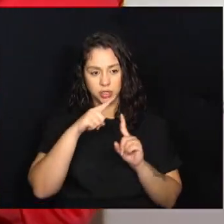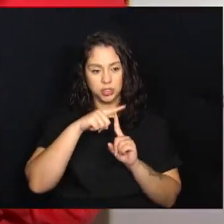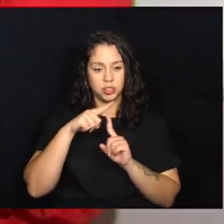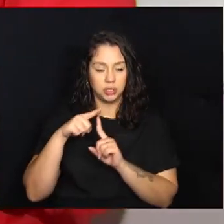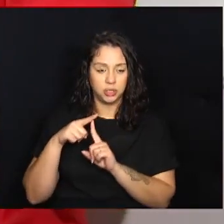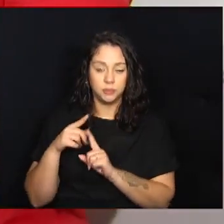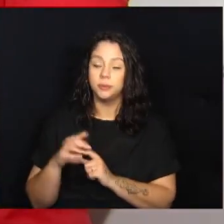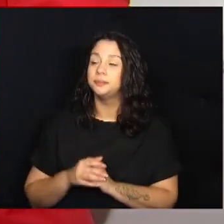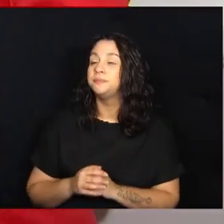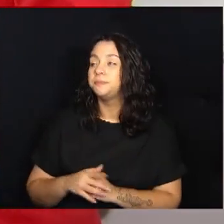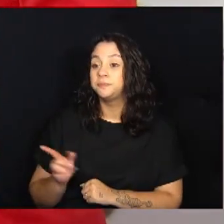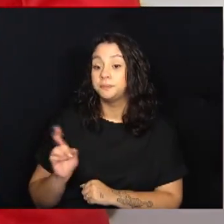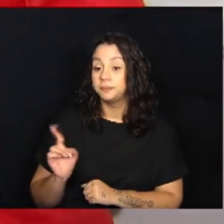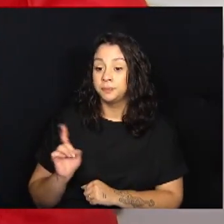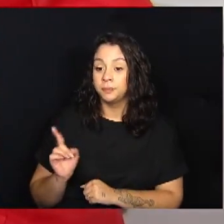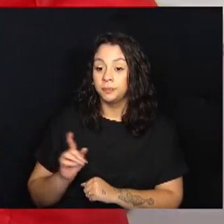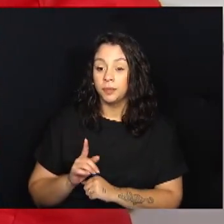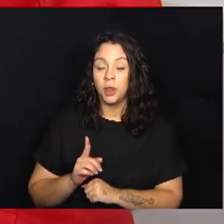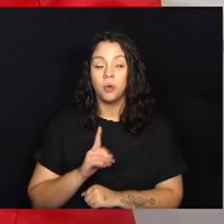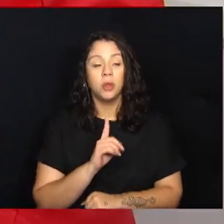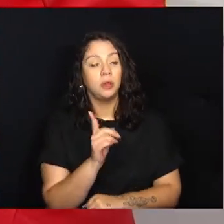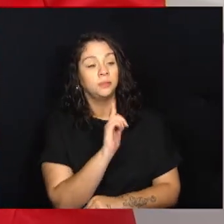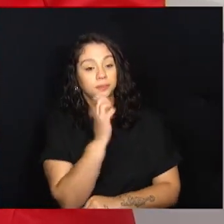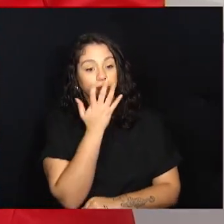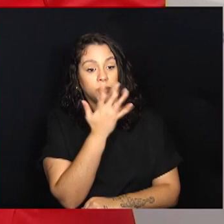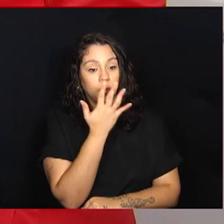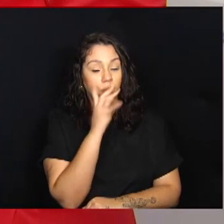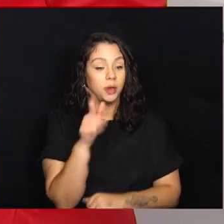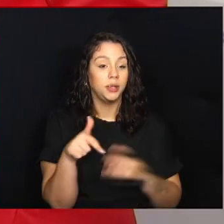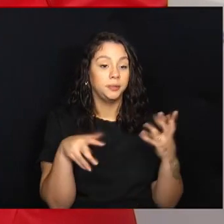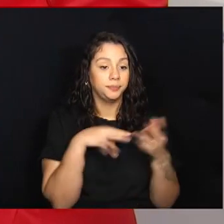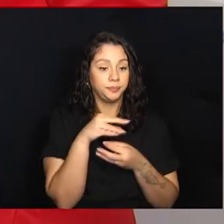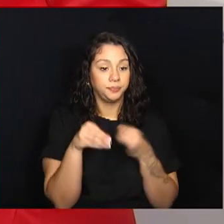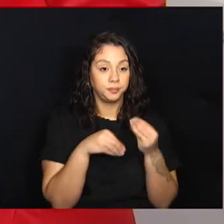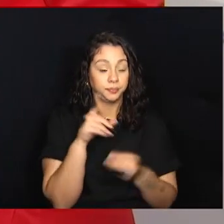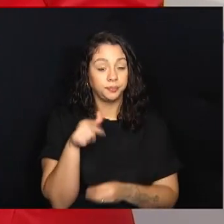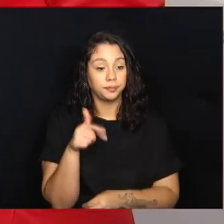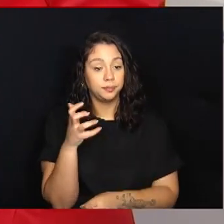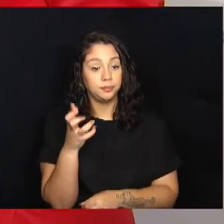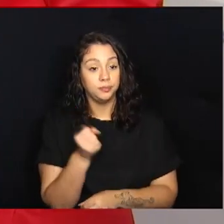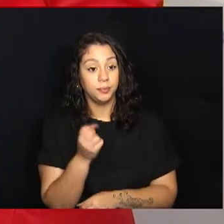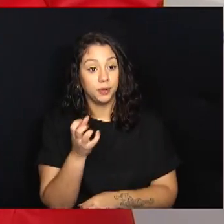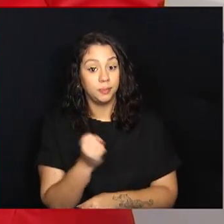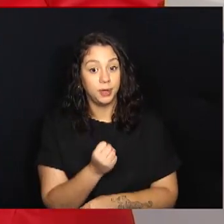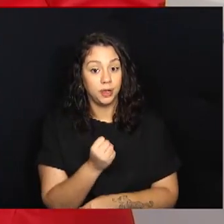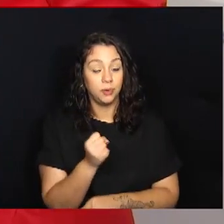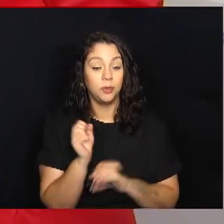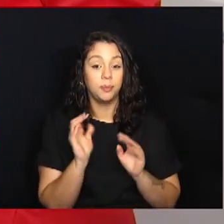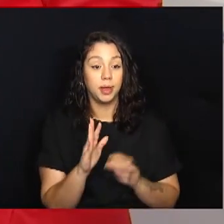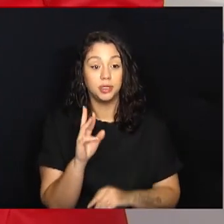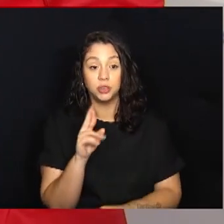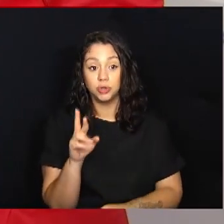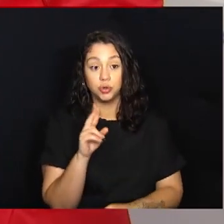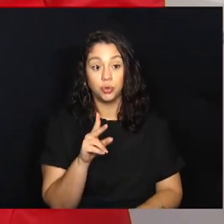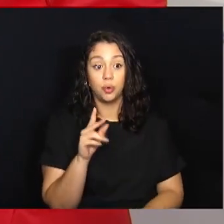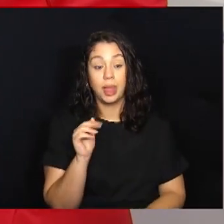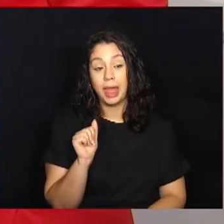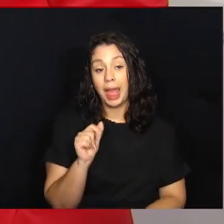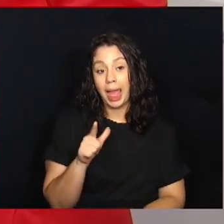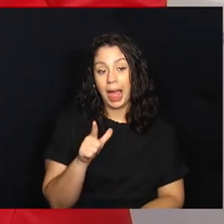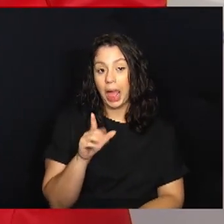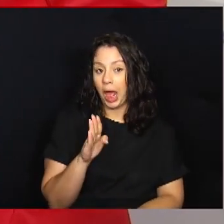também? Não, na verdade a coloração é cruzamento mesmo, né? Ele é branquinho, mas ele não chega a ser uma ave albina, isso